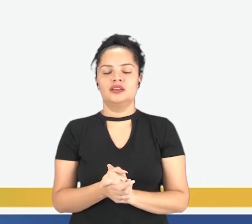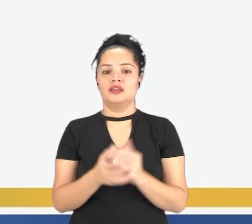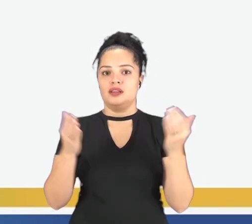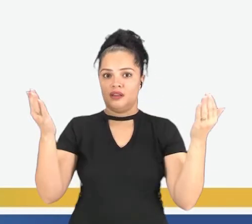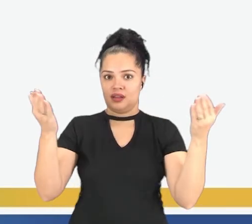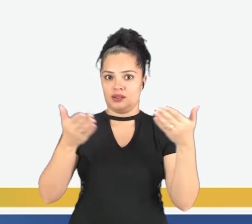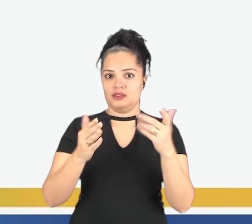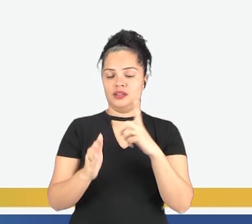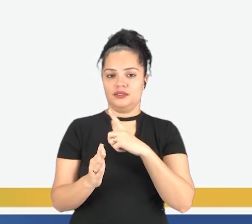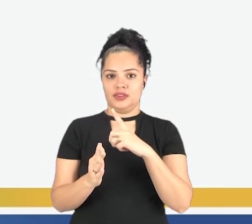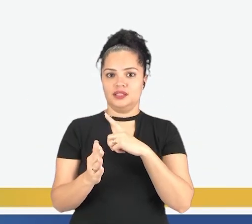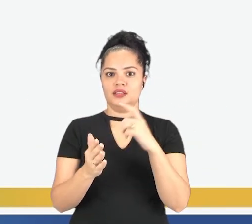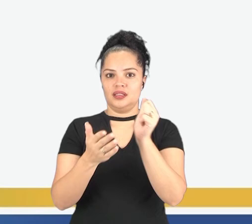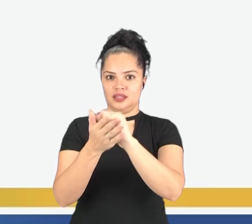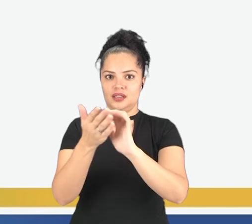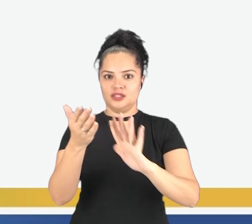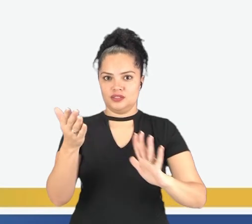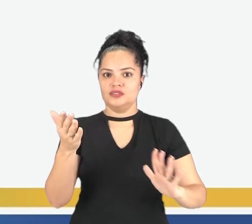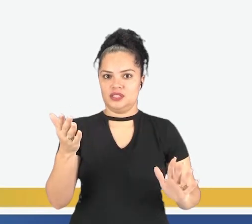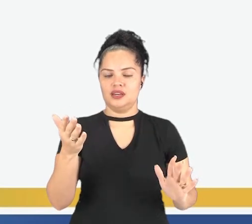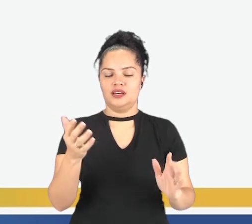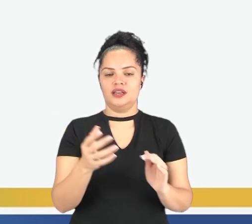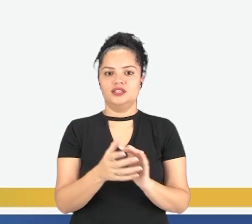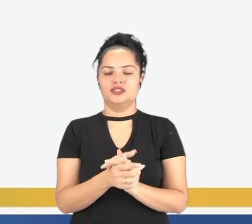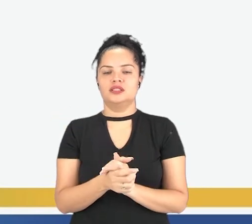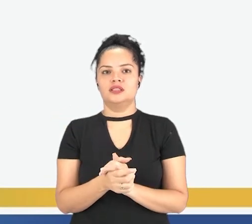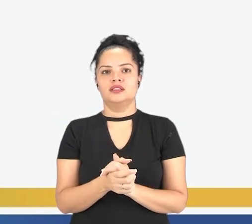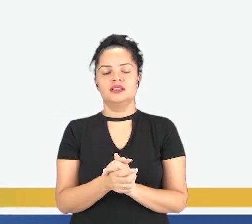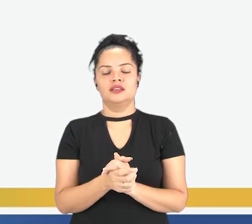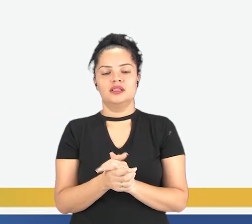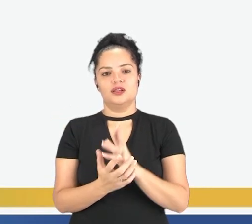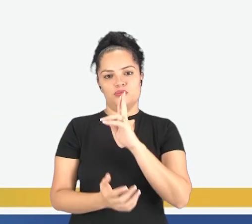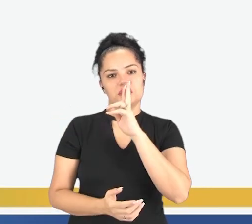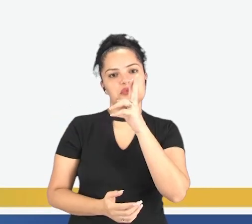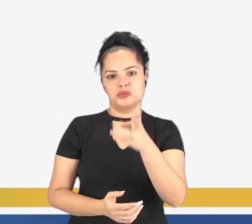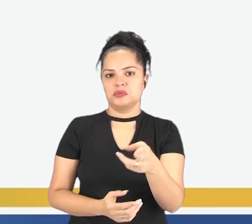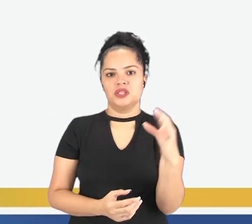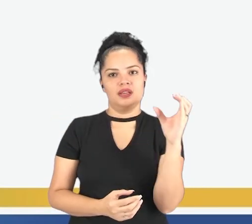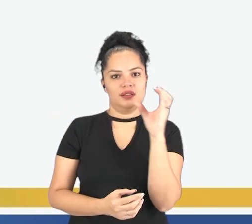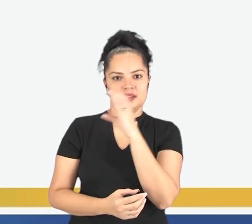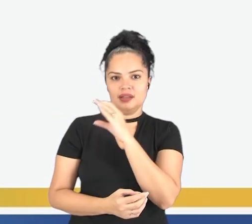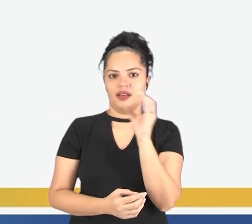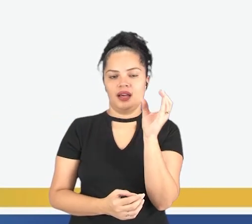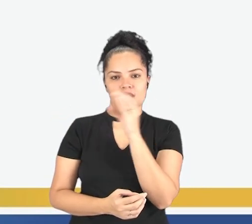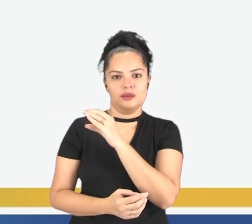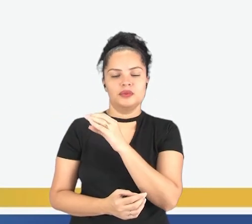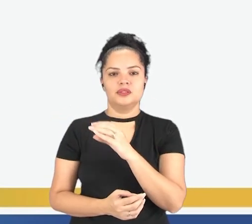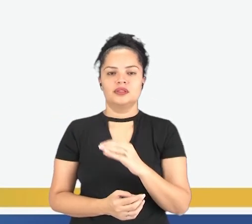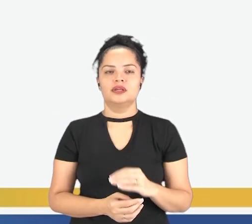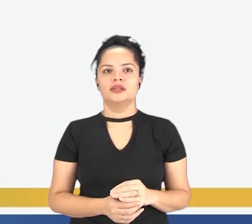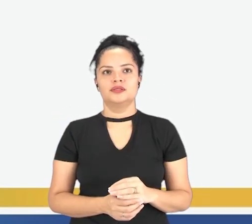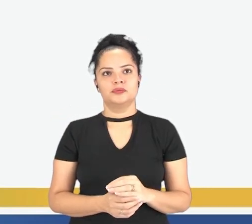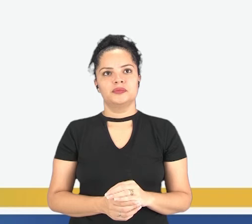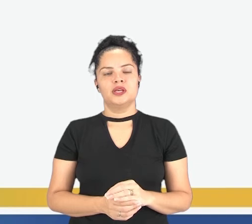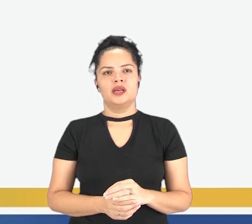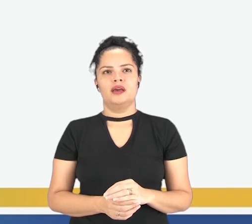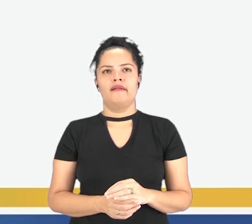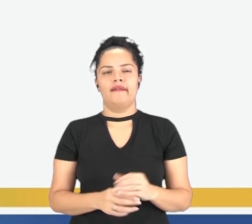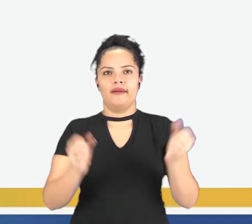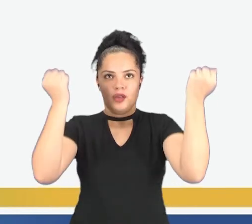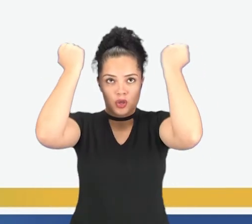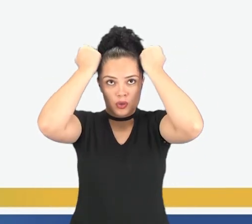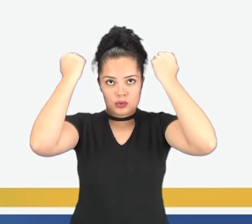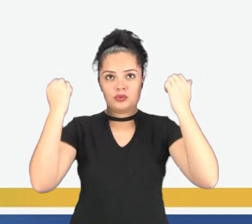Aqui nós chegamos ao final do conteúdo, mas vamos ter um exercício aqui, bem breve, tá? Com 3 questões. Os maias, assim como